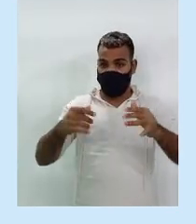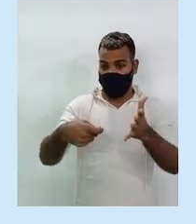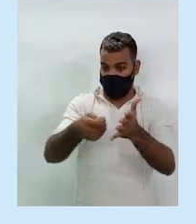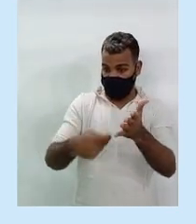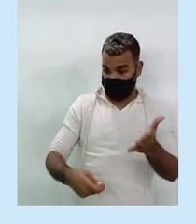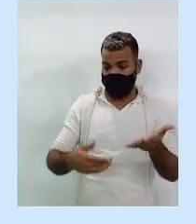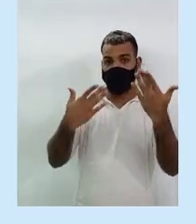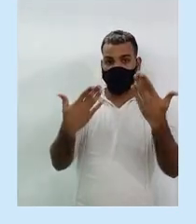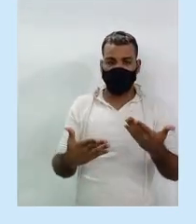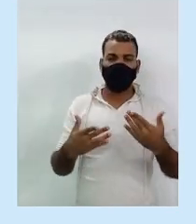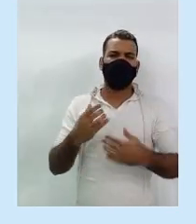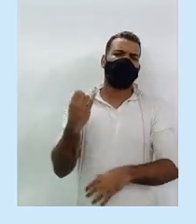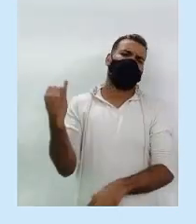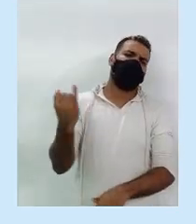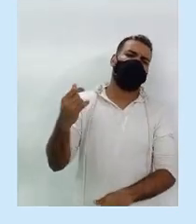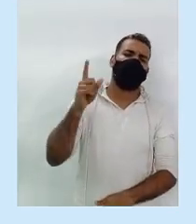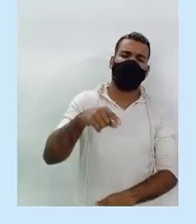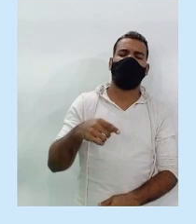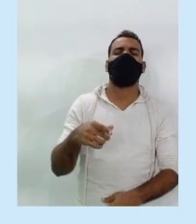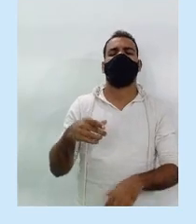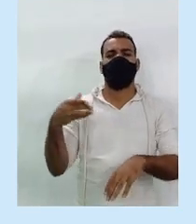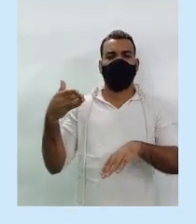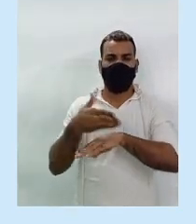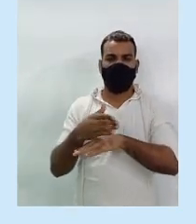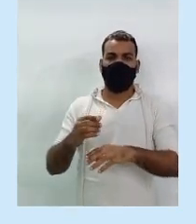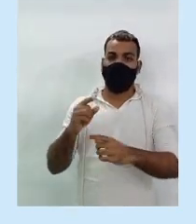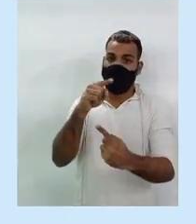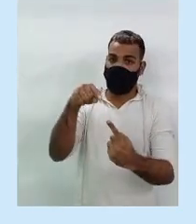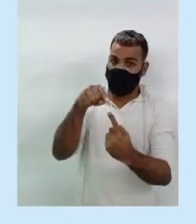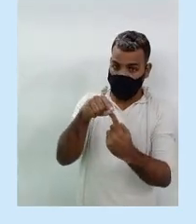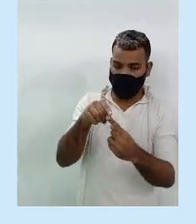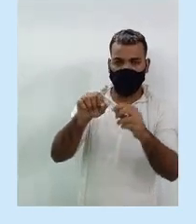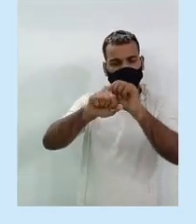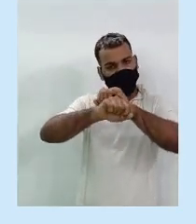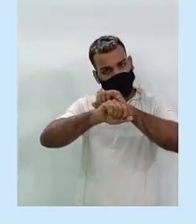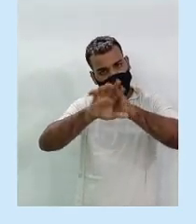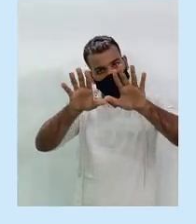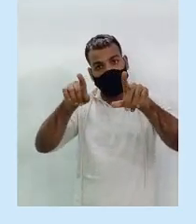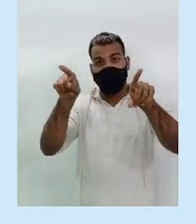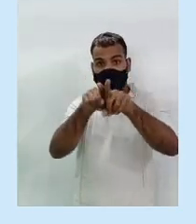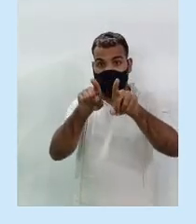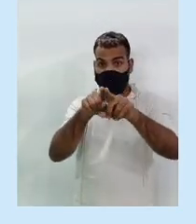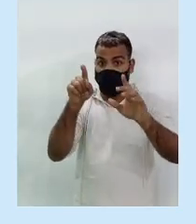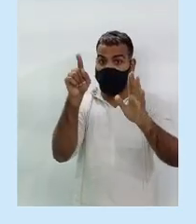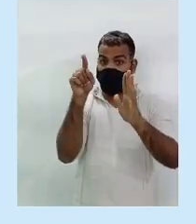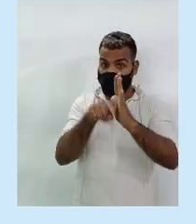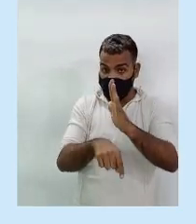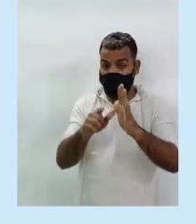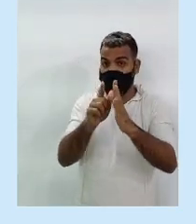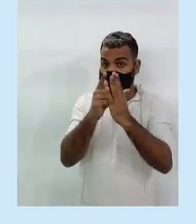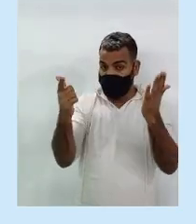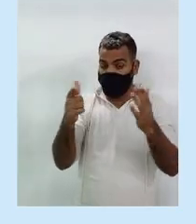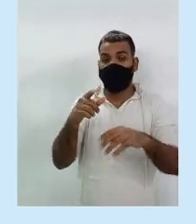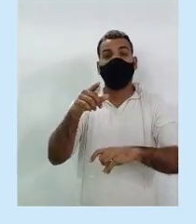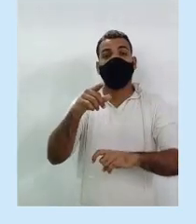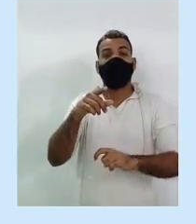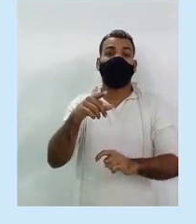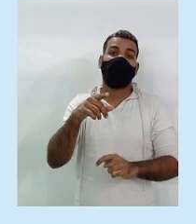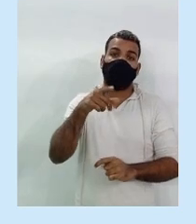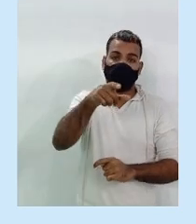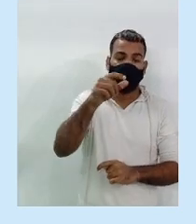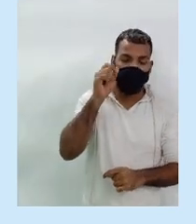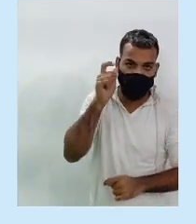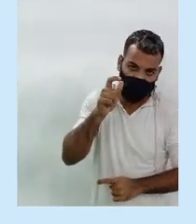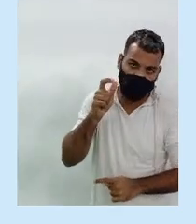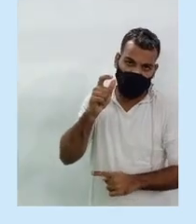tem que torná-la relevante, acessível, objetiva, clara, e as perguntas do jornalismo para a tessitura